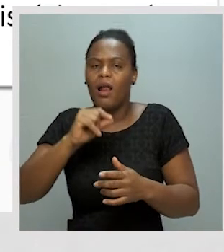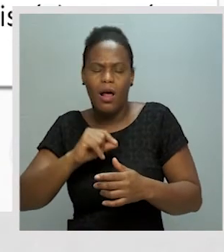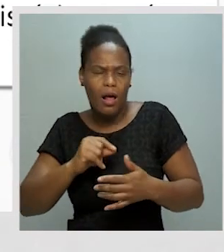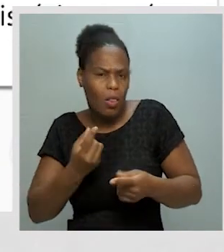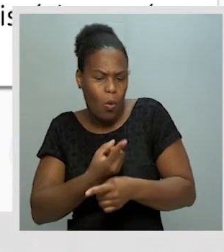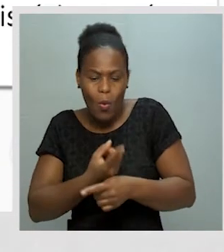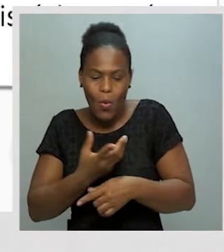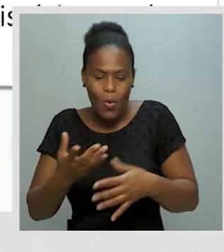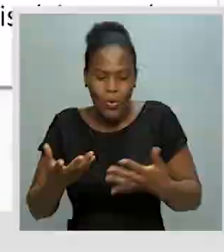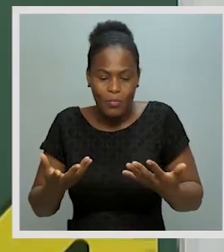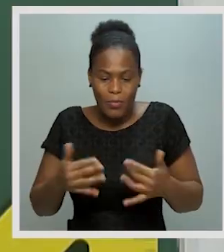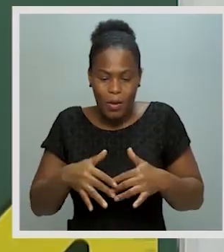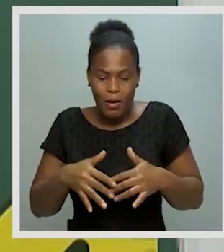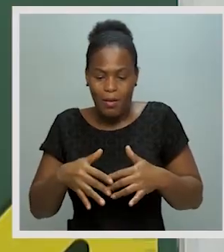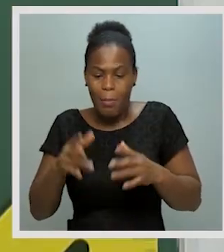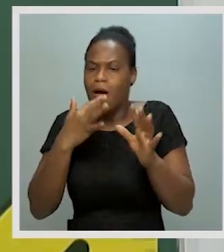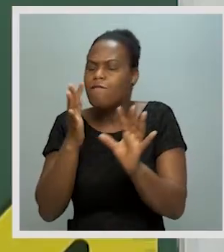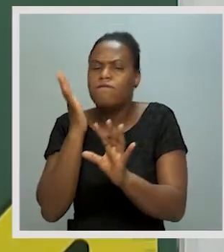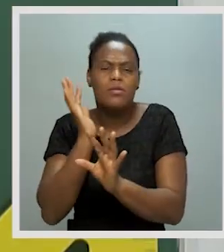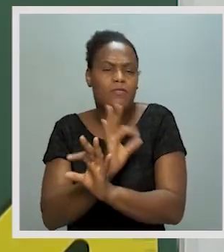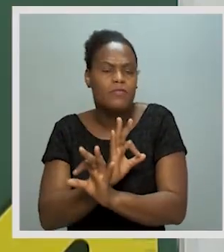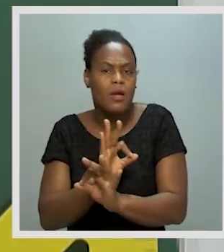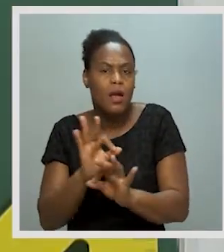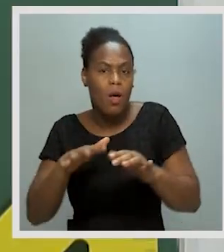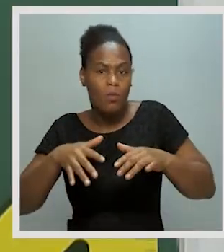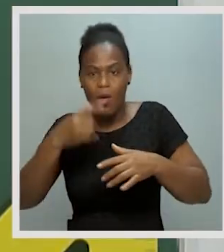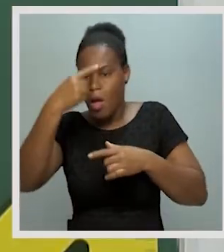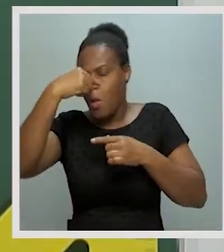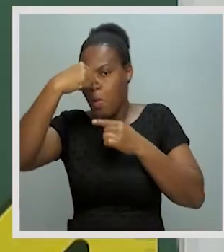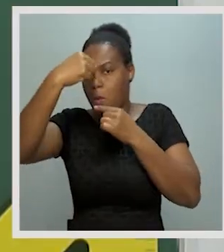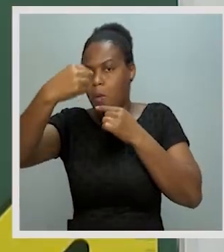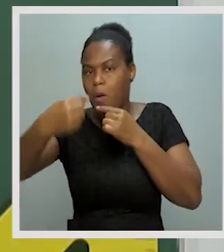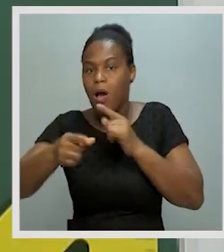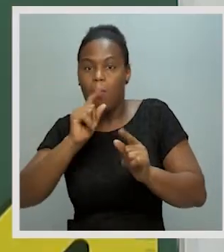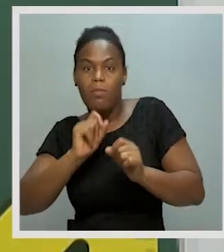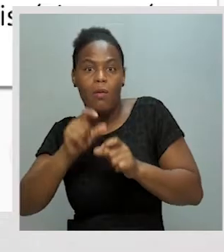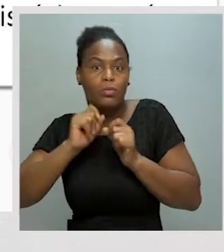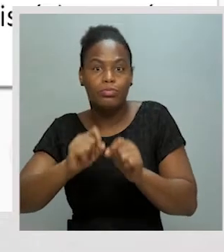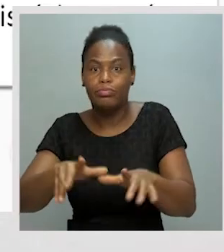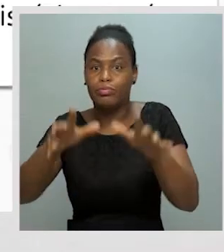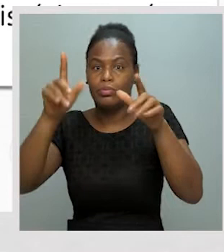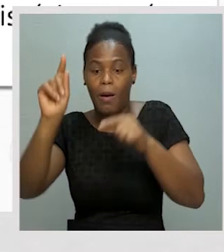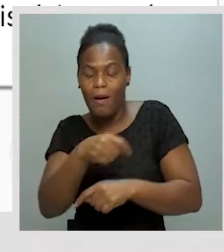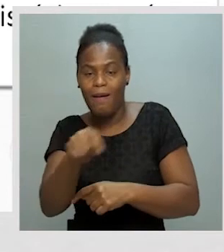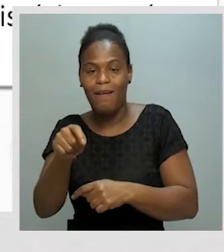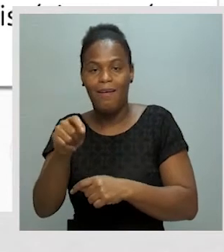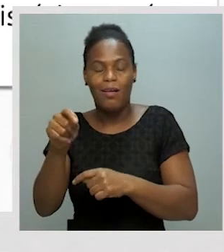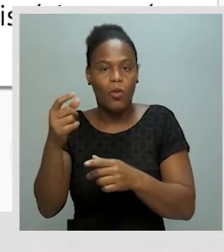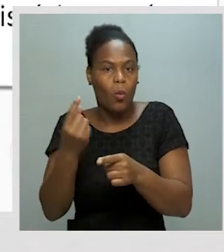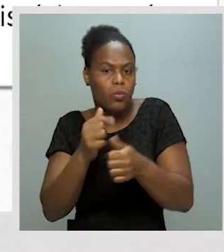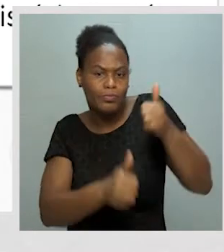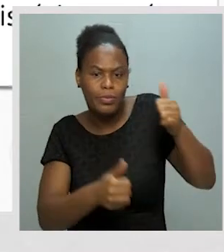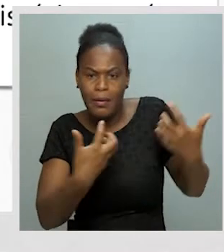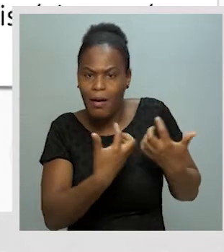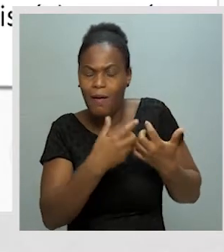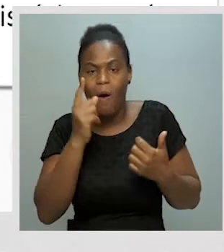de encantamentos, de bruxos, de fadas, das disputas entre homens e animais, enquanto procura a decifração